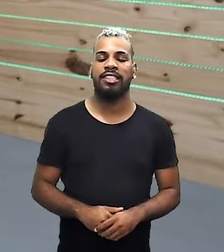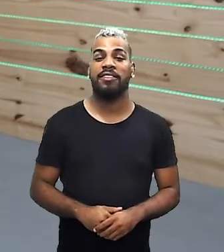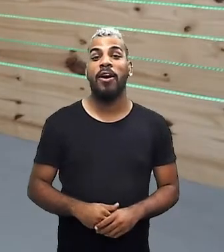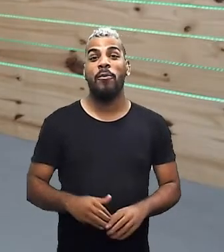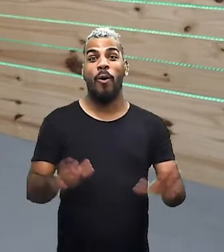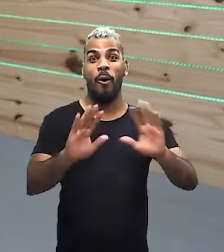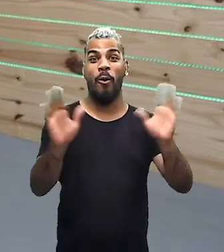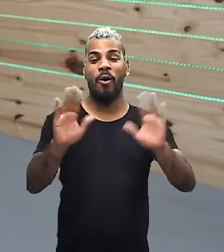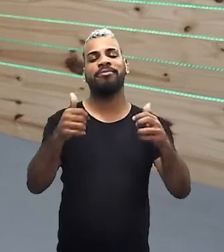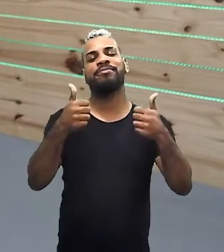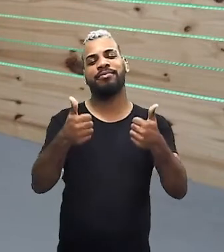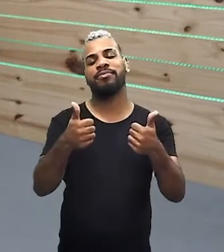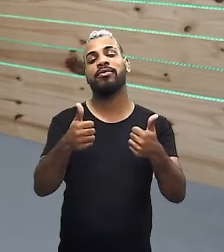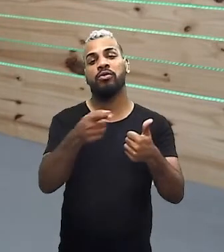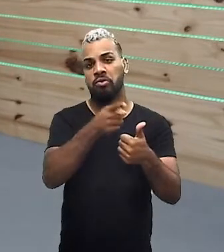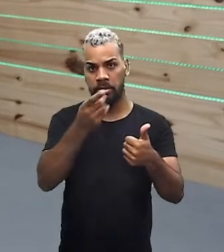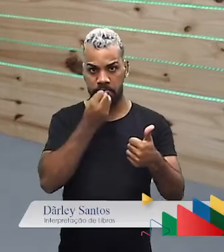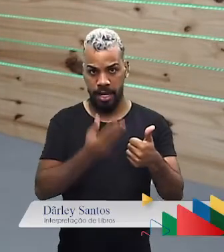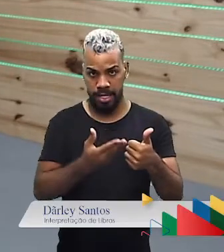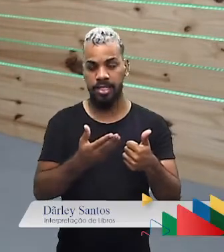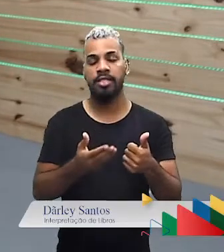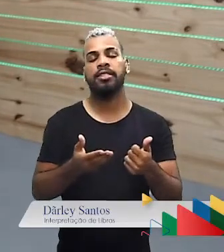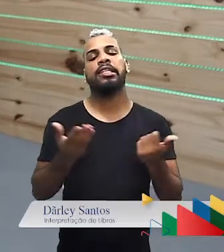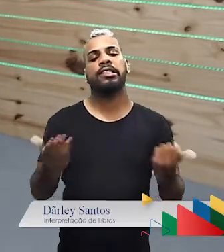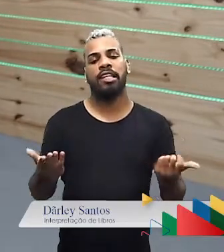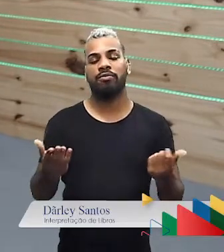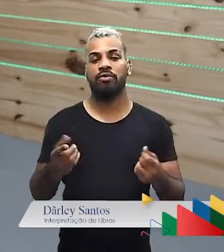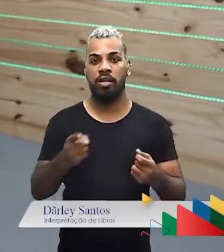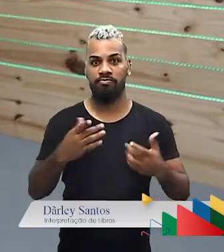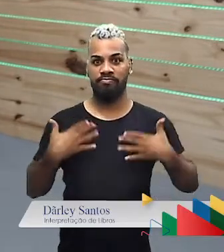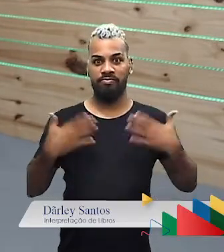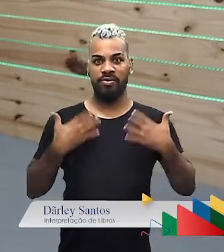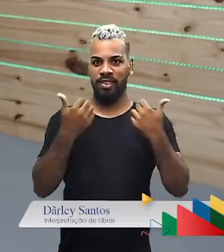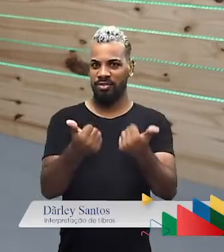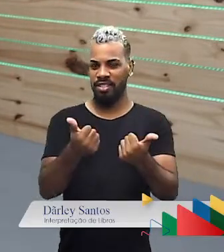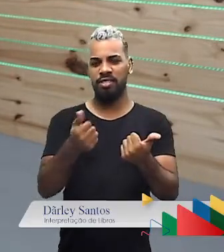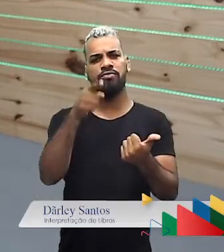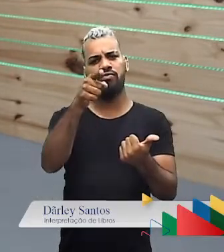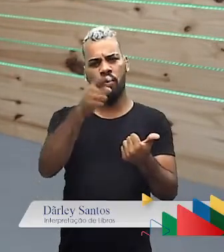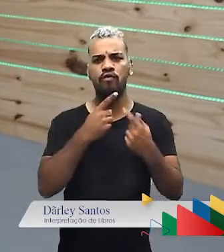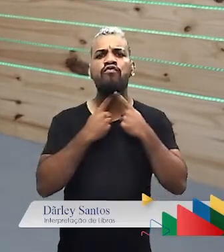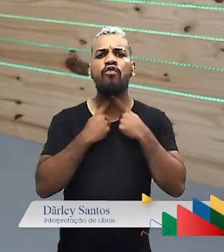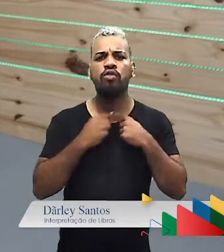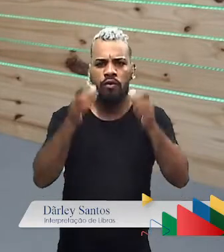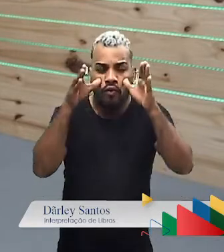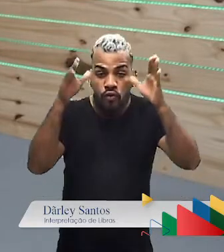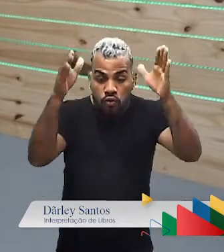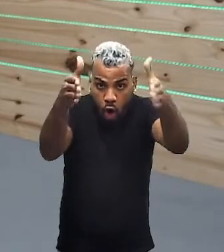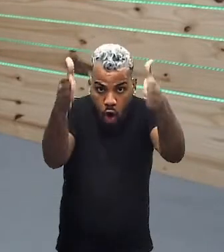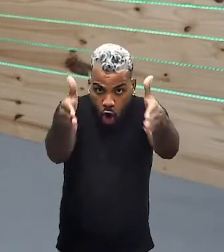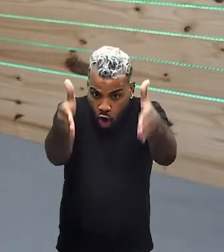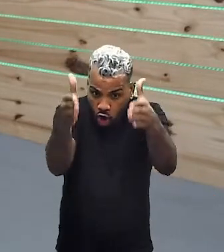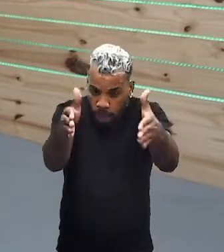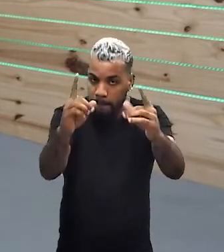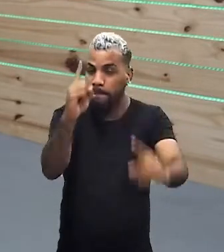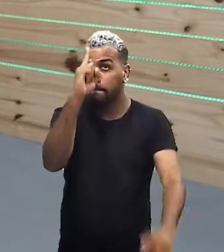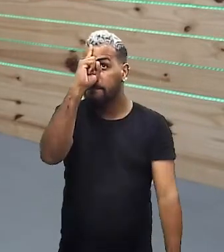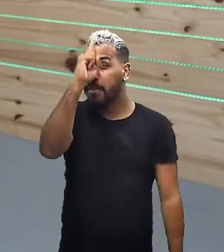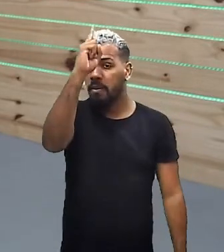Alô, minha gente, como estão todos vocês? Como é que está o entusiasmo? Como é que está a garra de vocês? O foco, principalmente